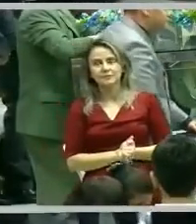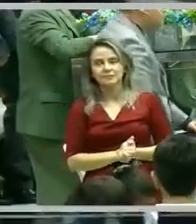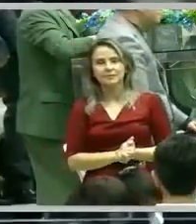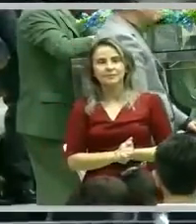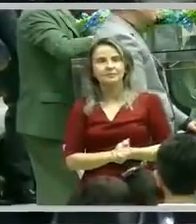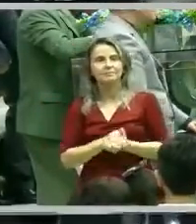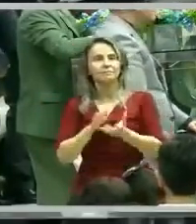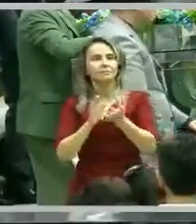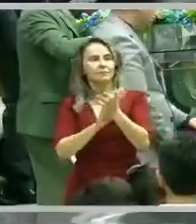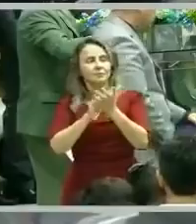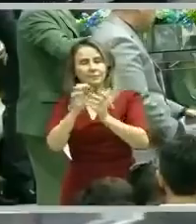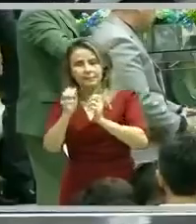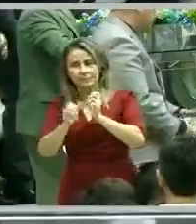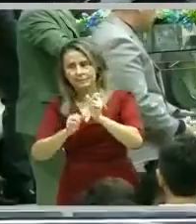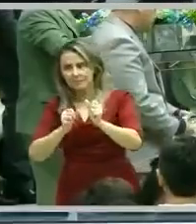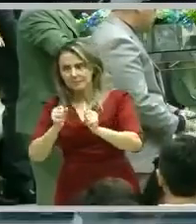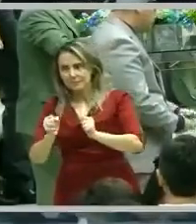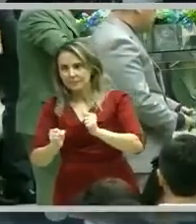Aleluia.